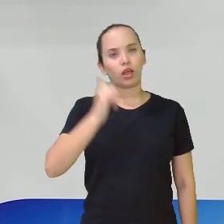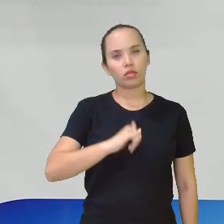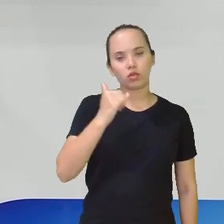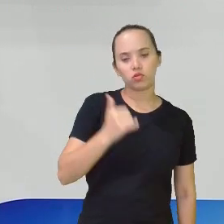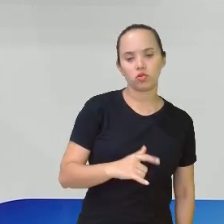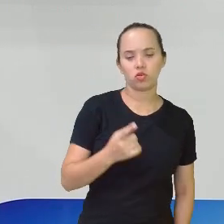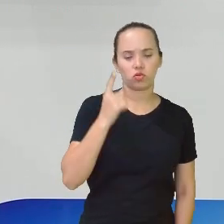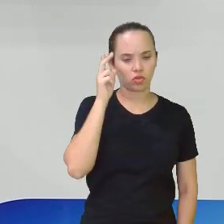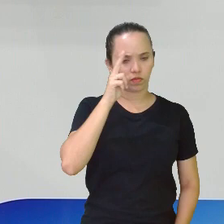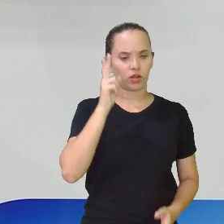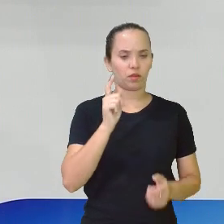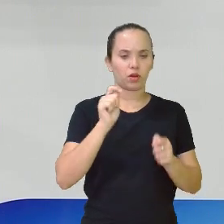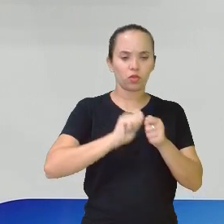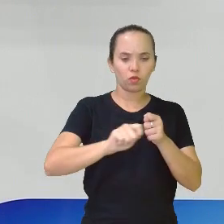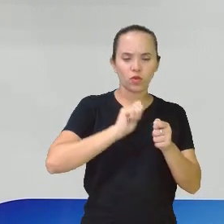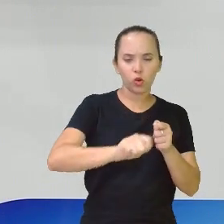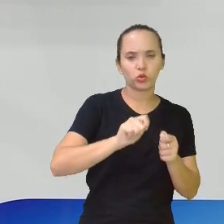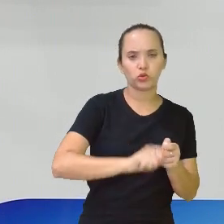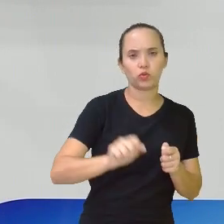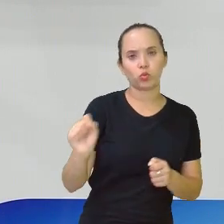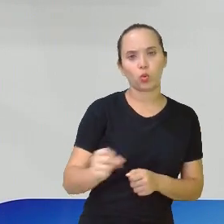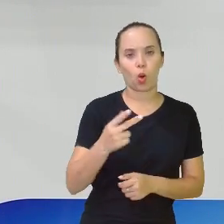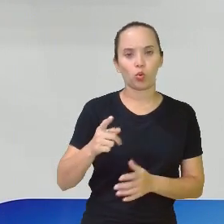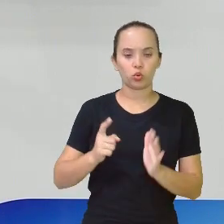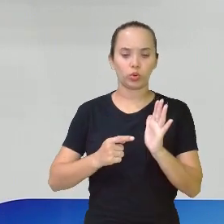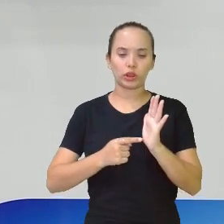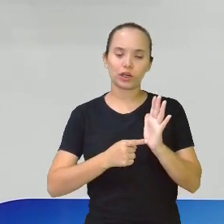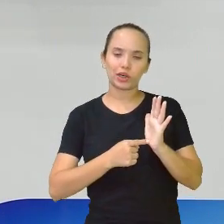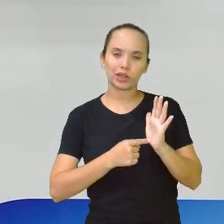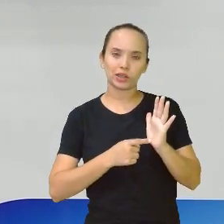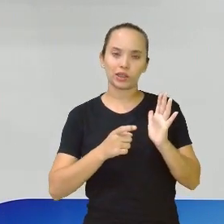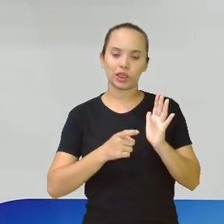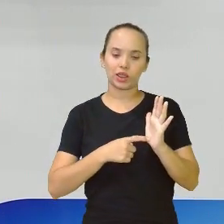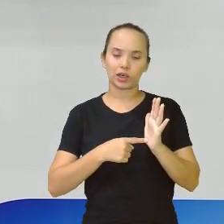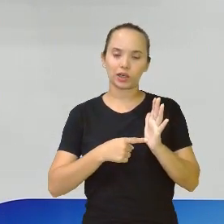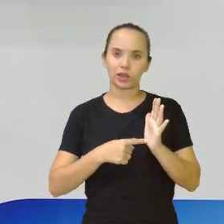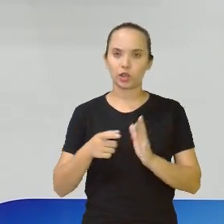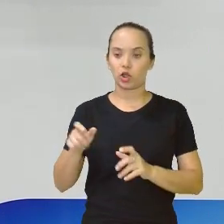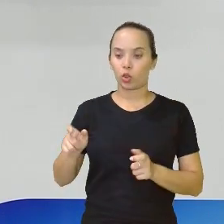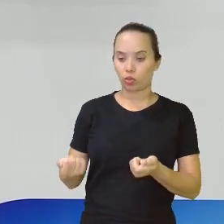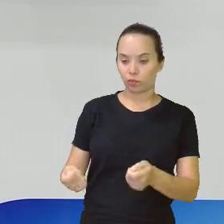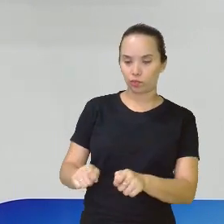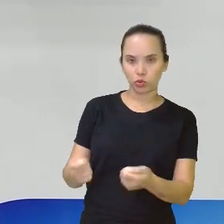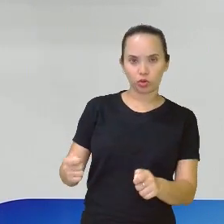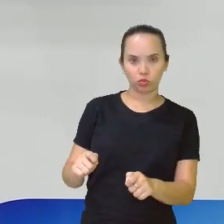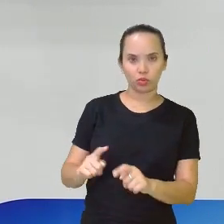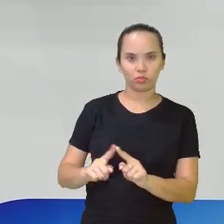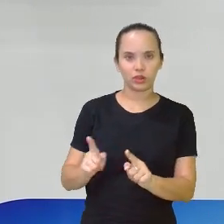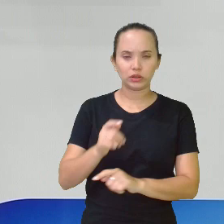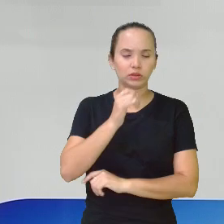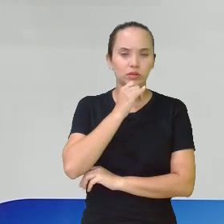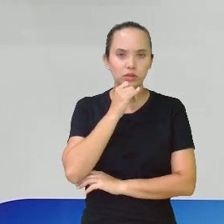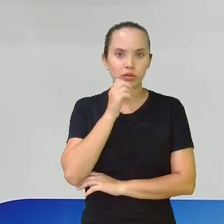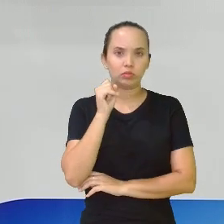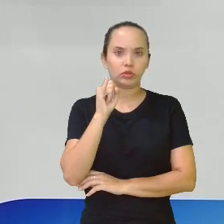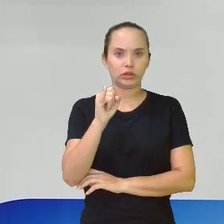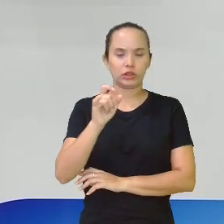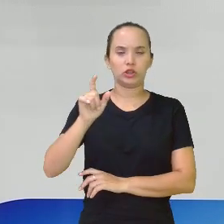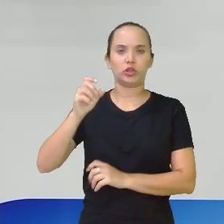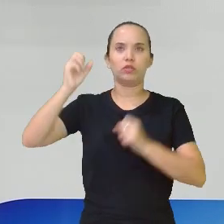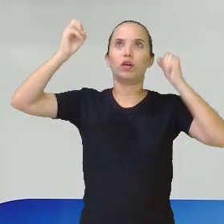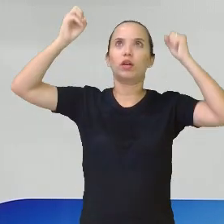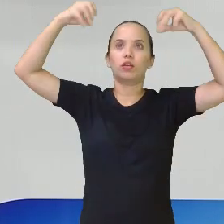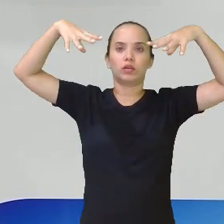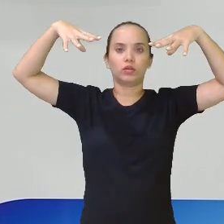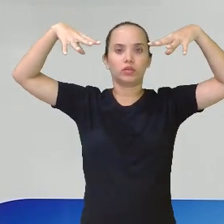do acendedor, aquele manual, né, que a gente vai estralando. Mas, por exemplo, quando nós vamos acender uma luz, acender uma lâmpada, ali